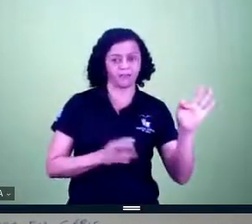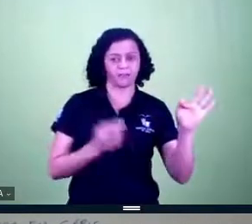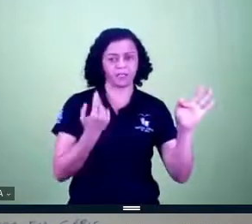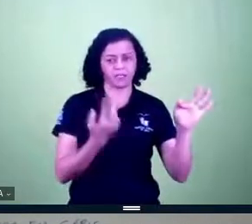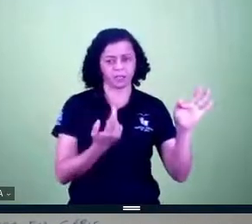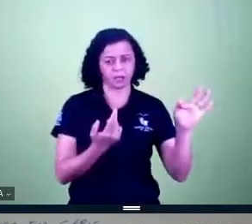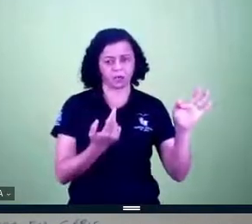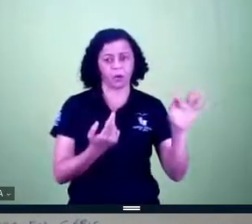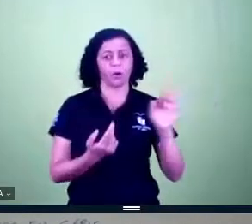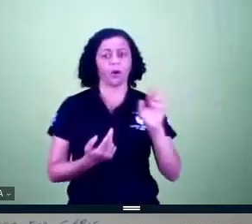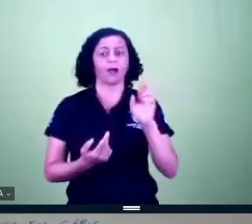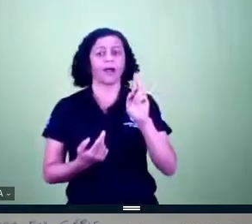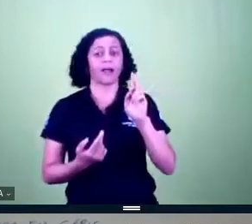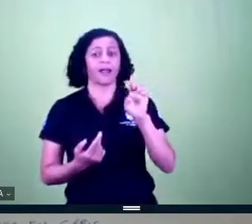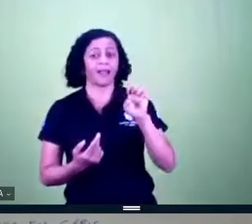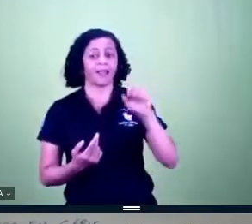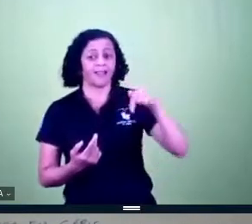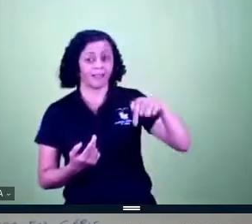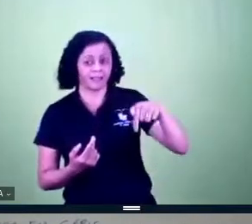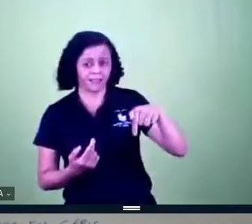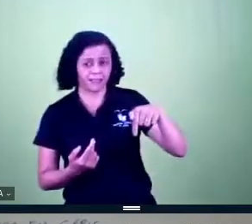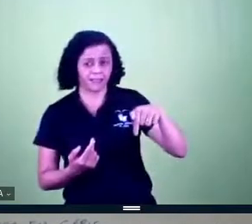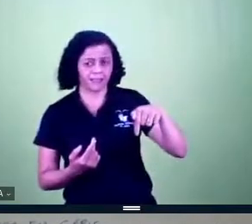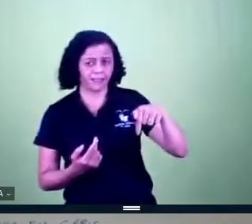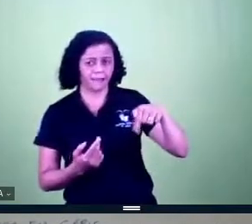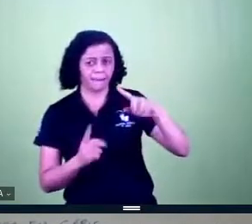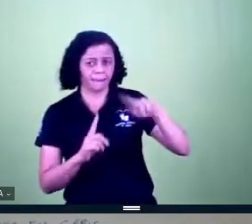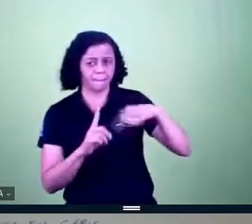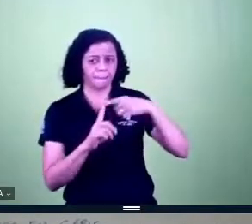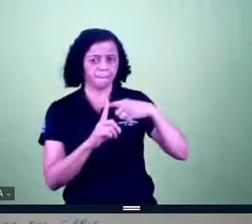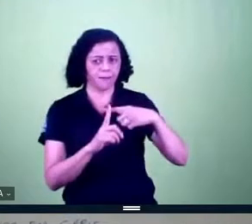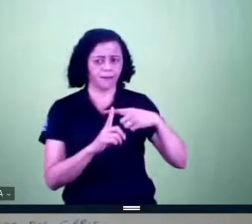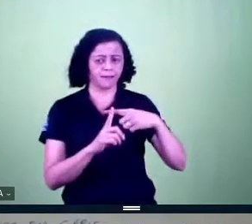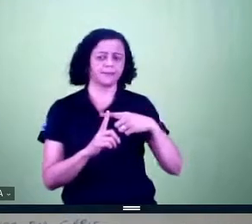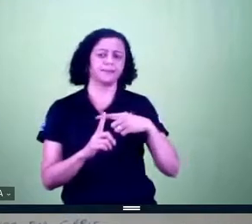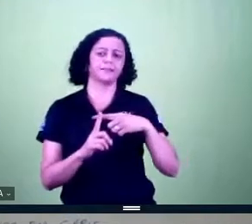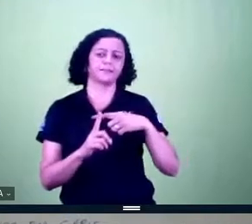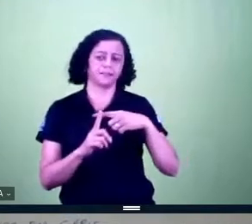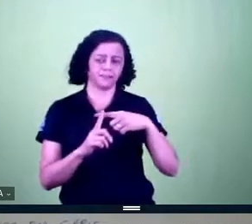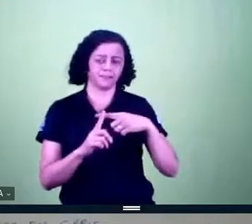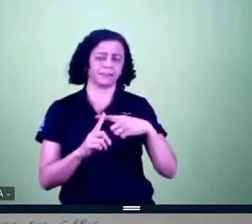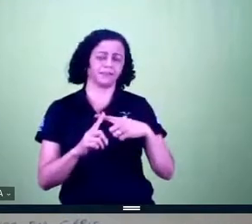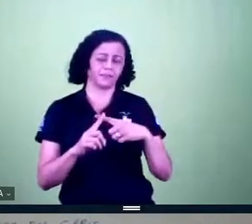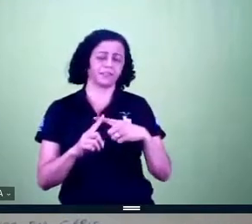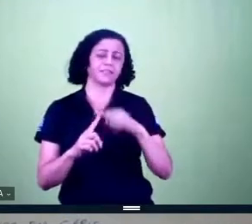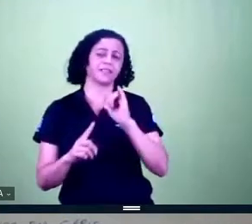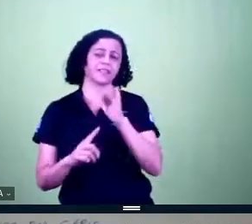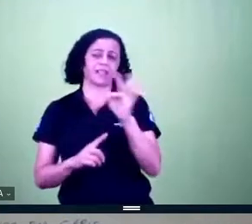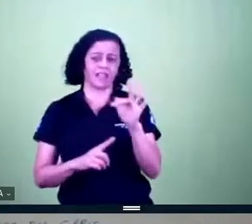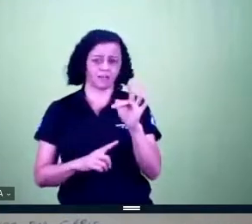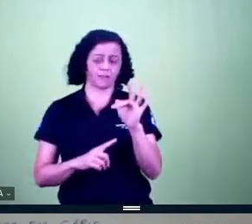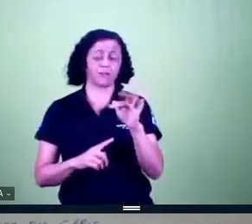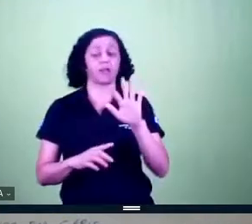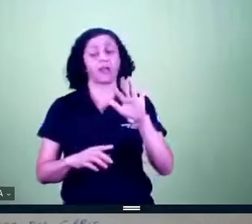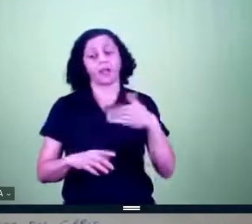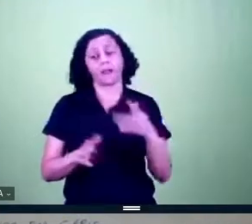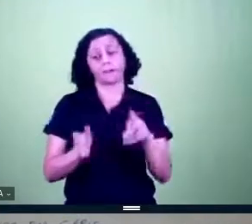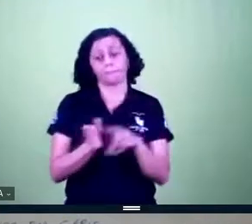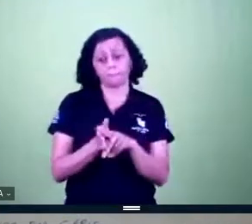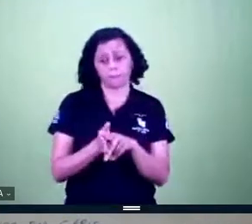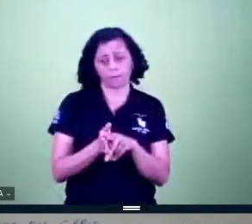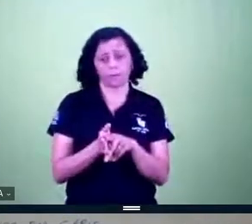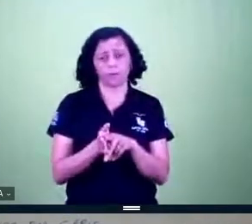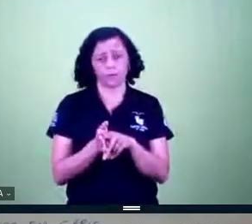circuito. Quanto que vai ser então aqui o IF? Vai ser a tensão da fonte dividido pelo meu